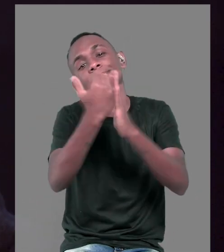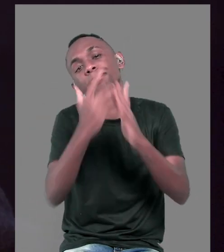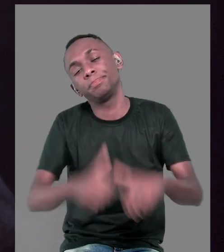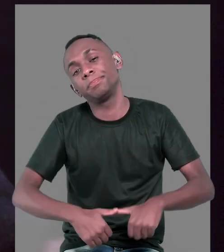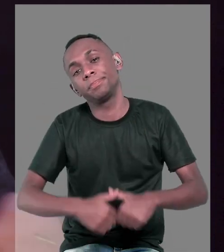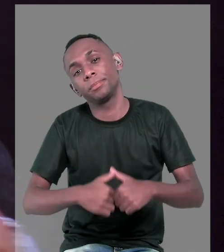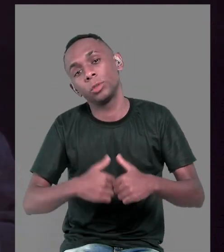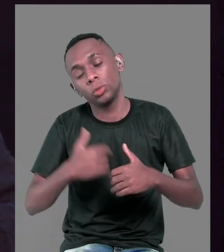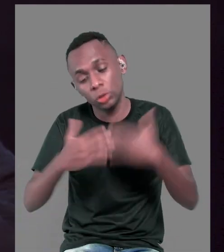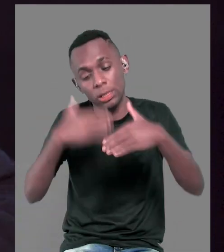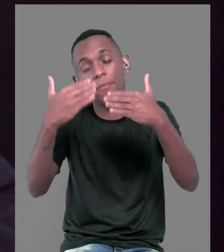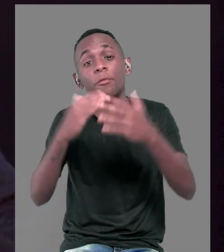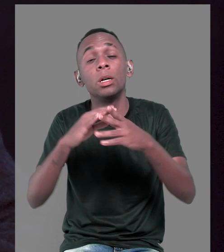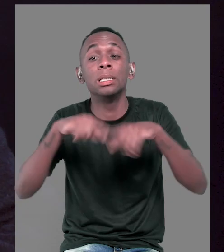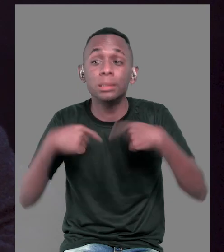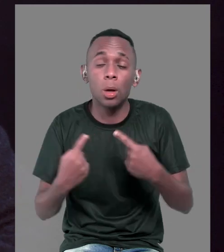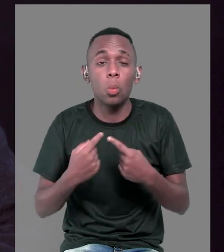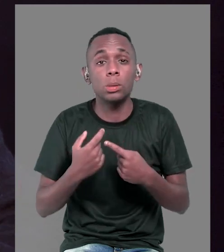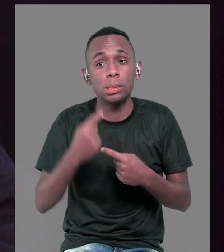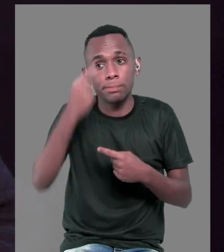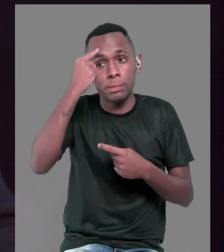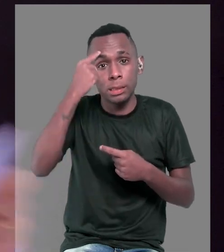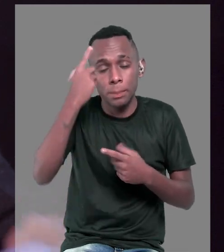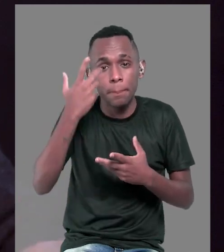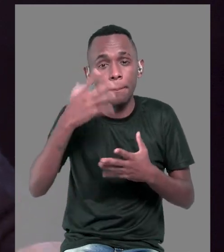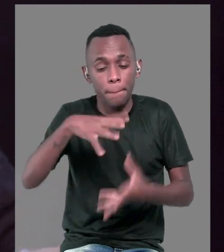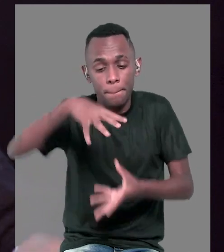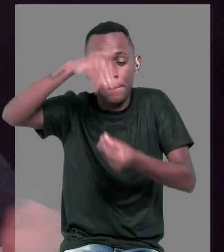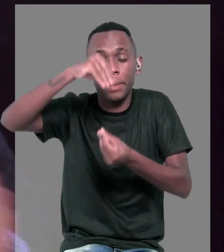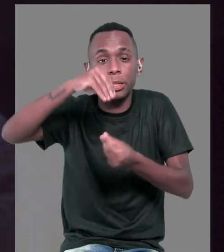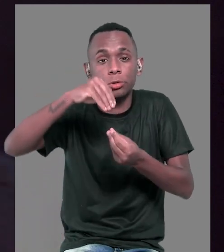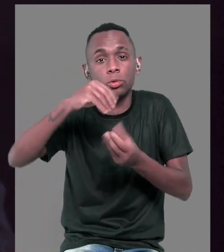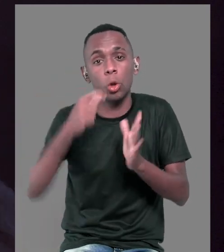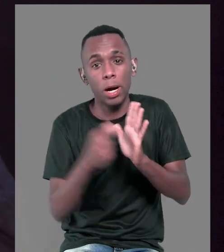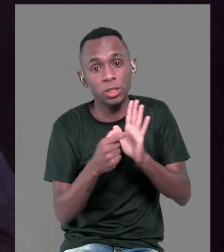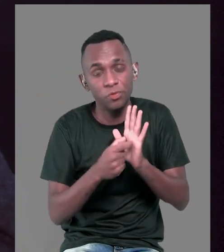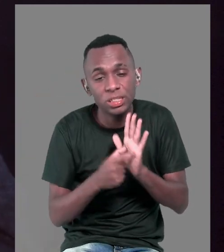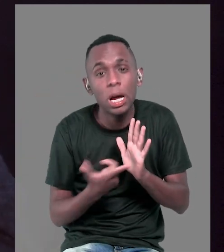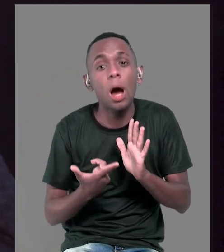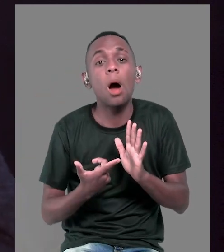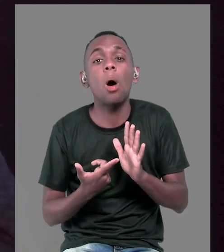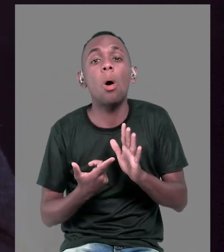Esse espírito artificial, ele é entregue pelo entretenimento.